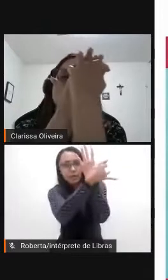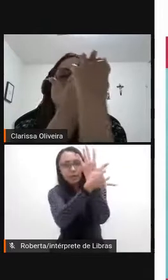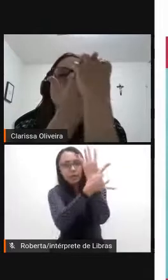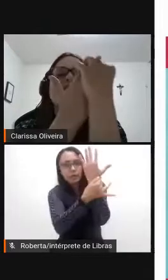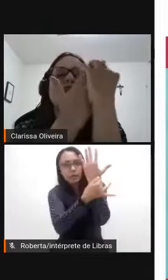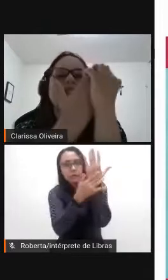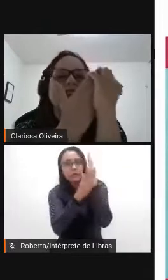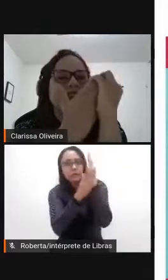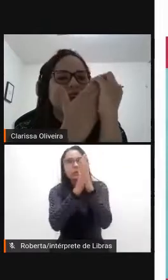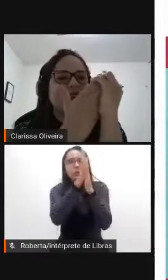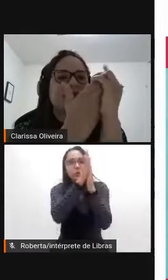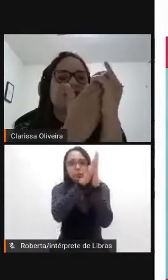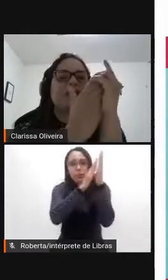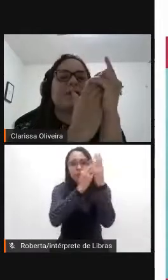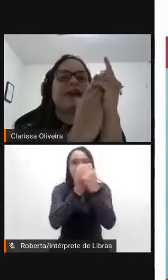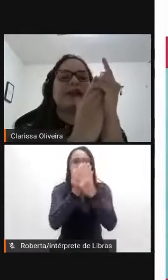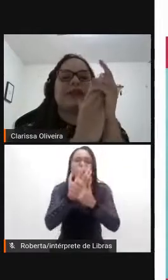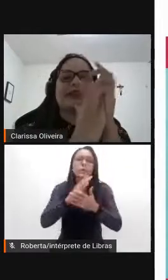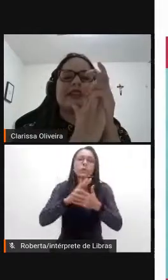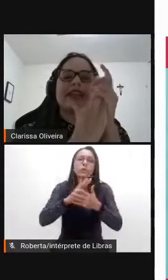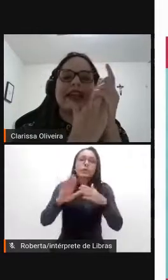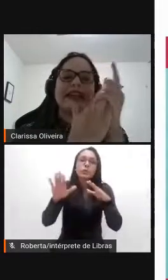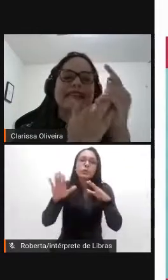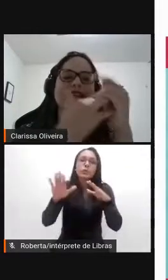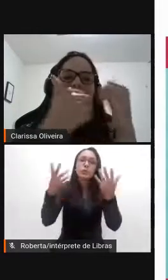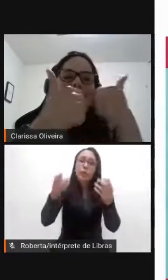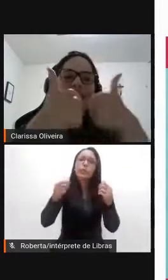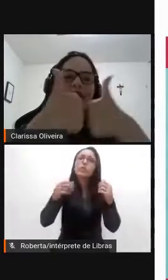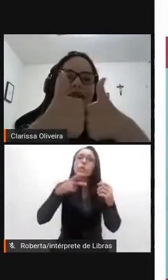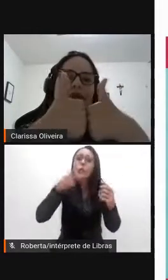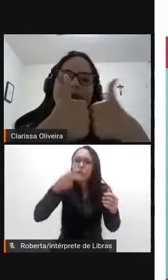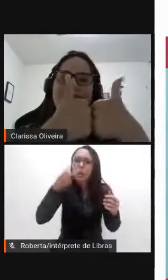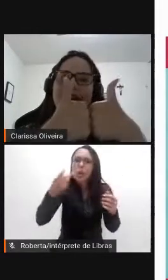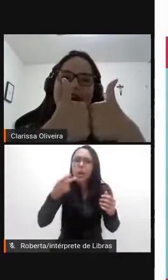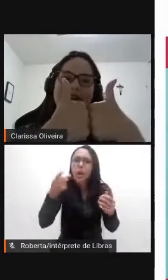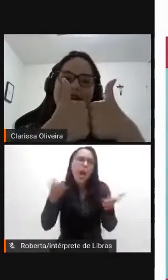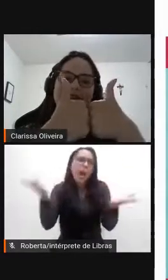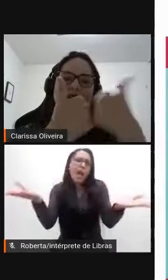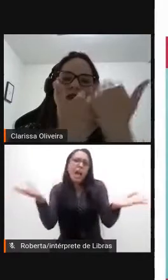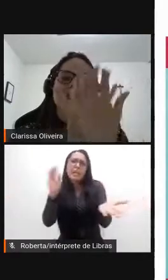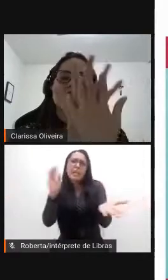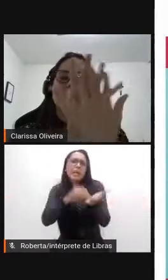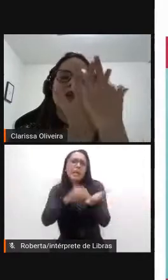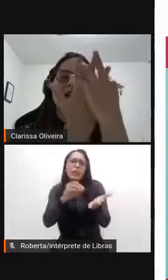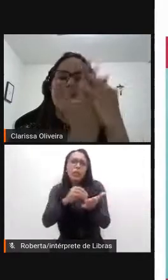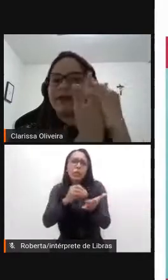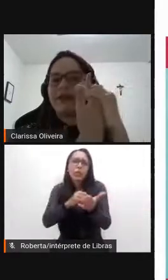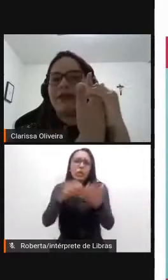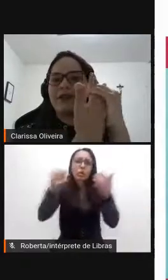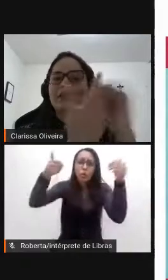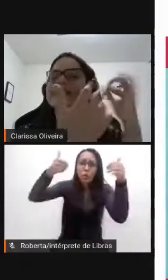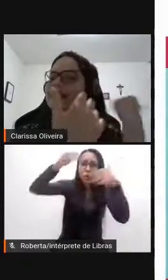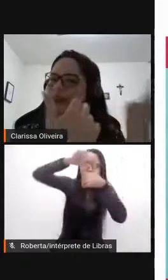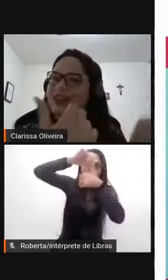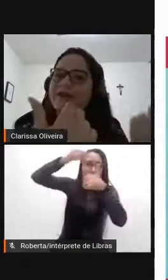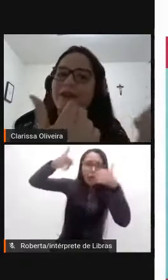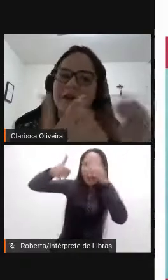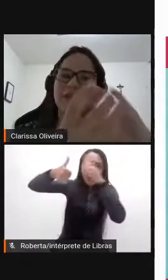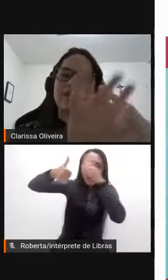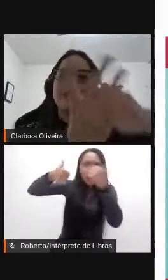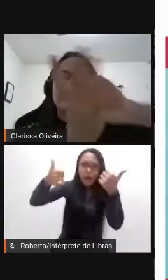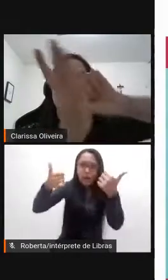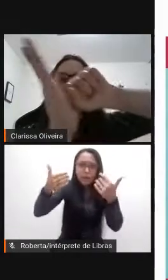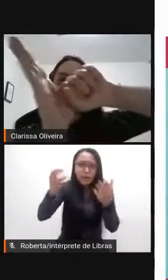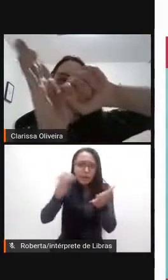mão. Só que aí, vocês podem me dizer, Clarissa, está faltando os polegares. Você esfregou aqui, mas ficou faltando. Sim, já que